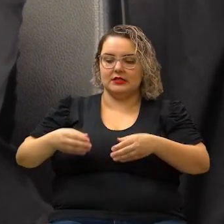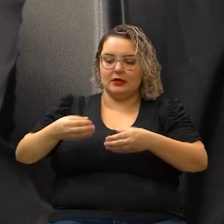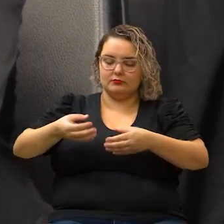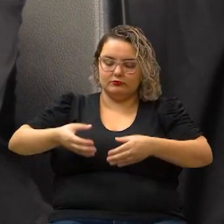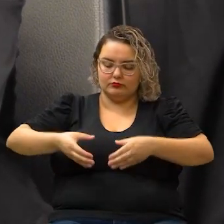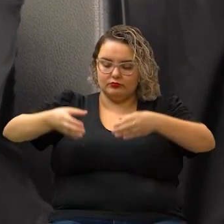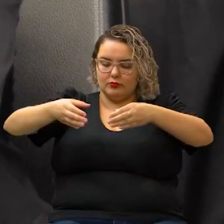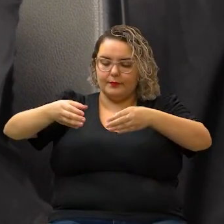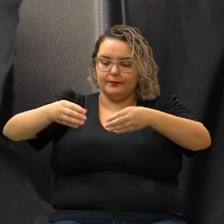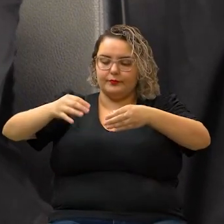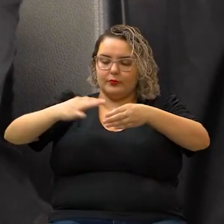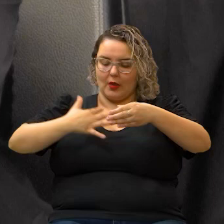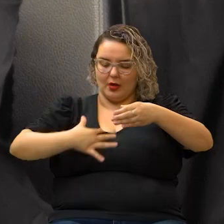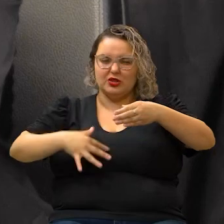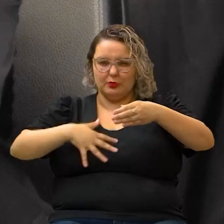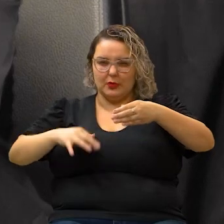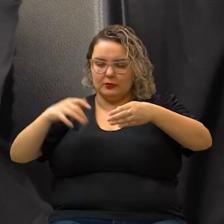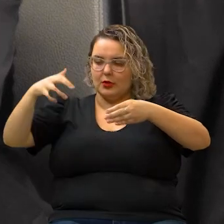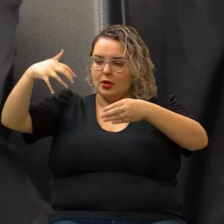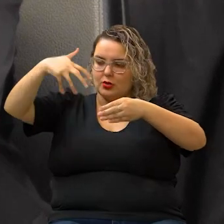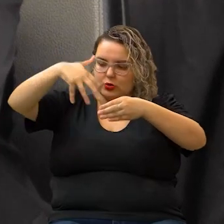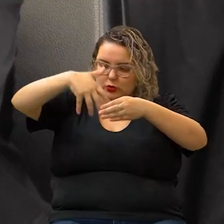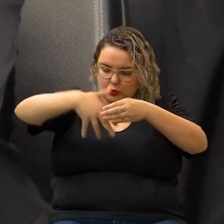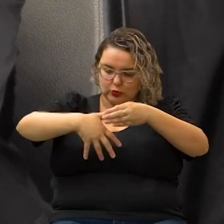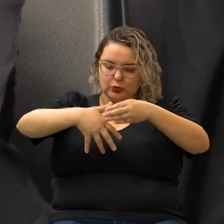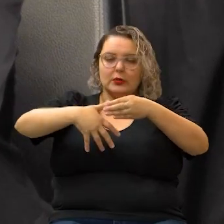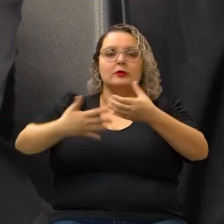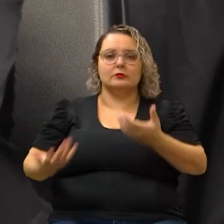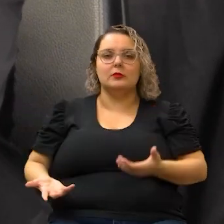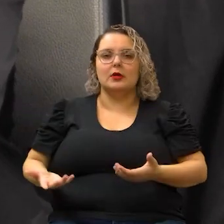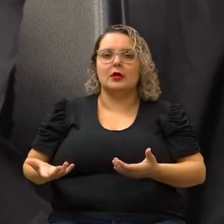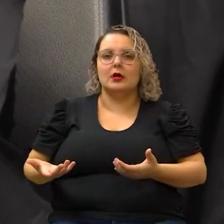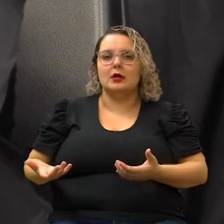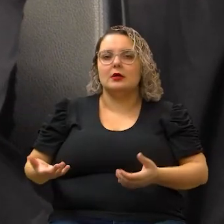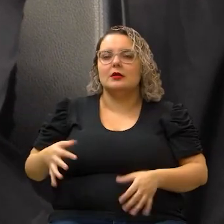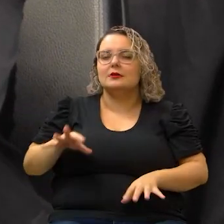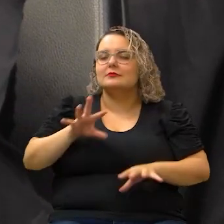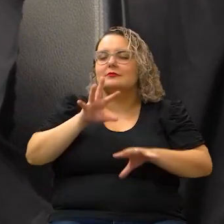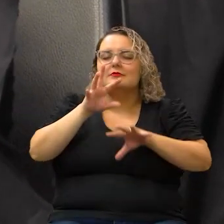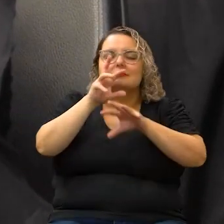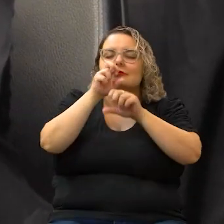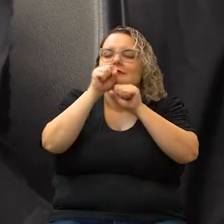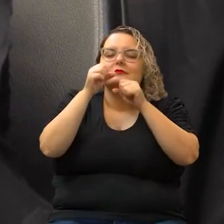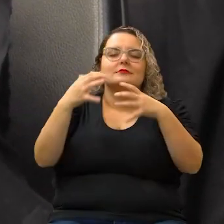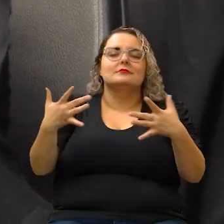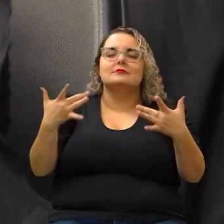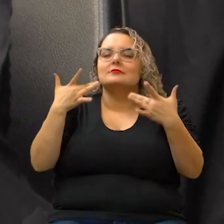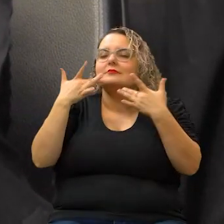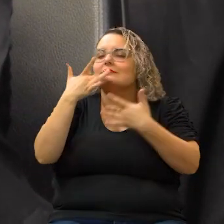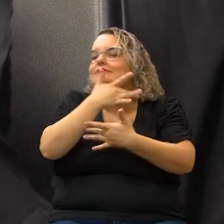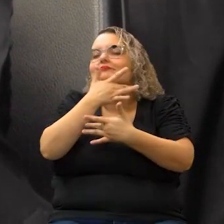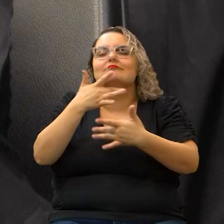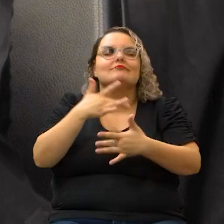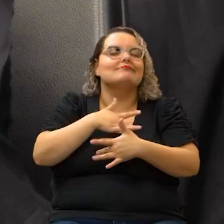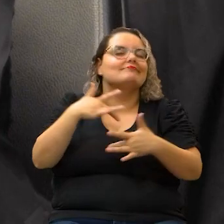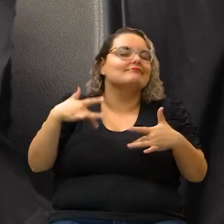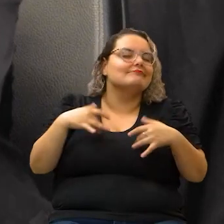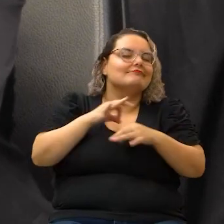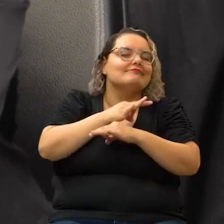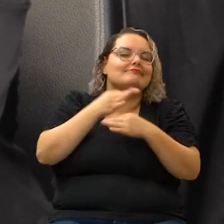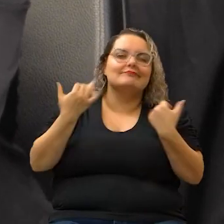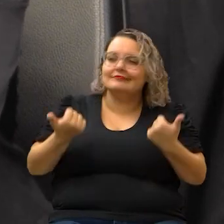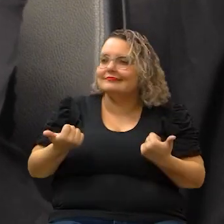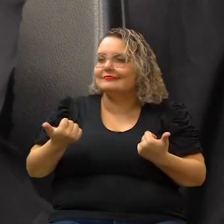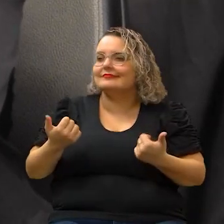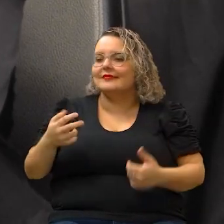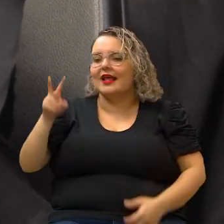pó, sabe? Então ficava cedinho, aquele cheiro gostoso. E ela muito carinhosa, sempre preparava o café para todos nós. Então